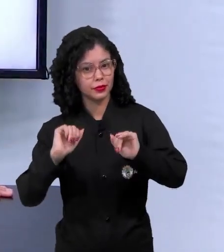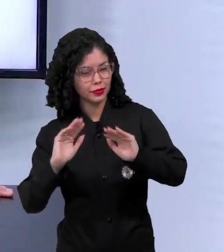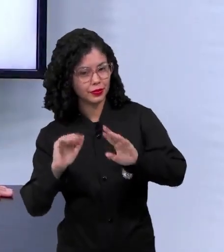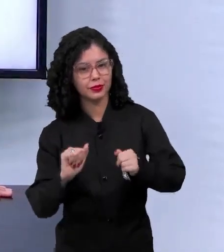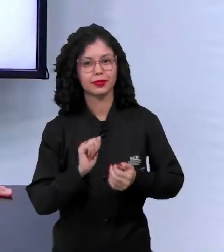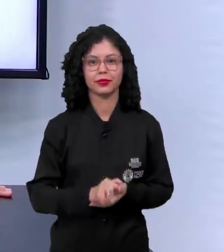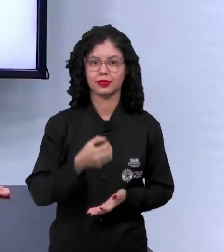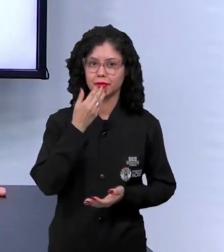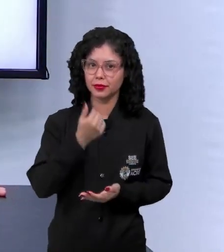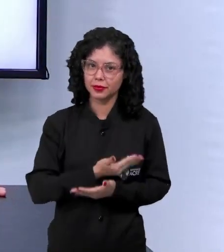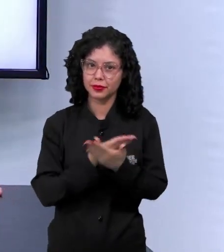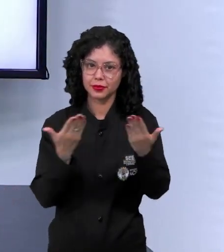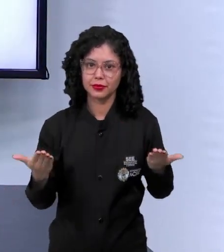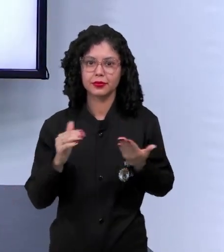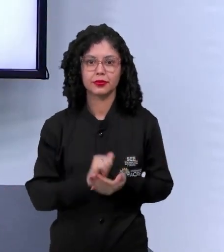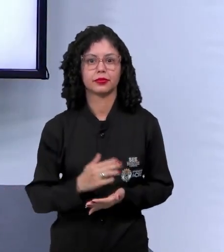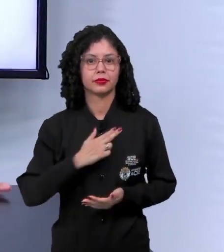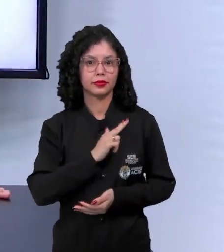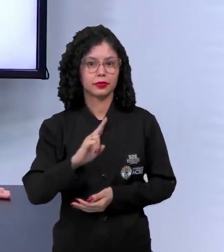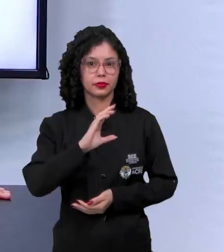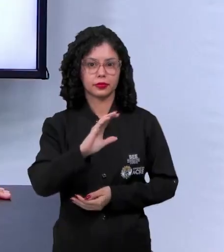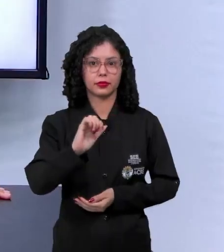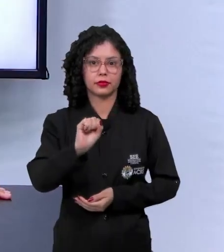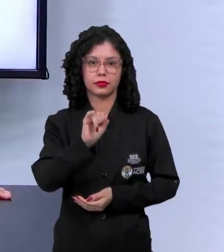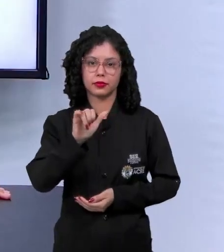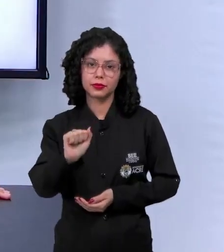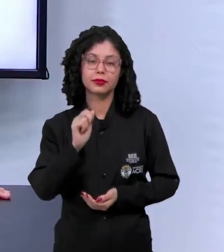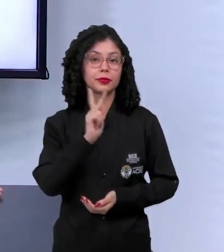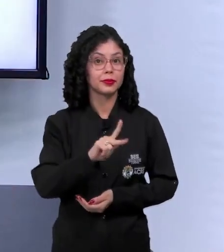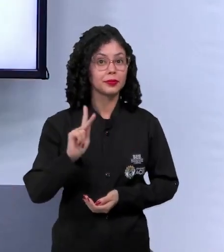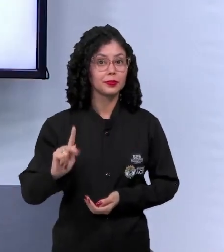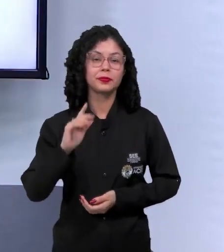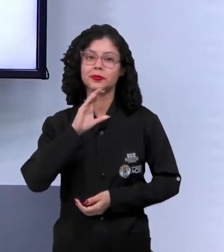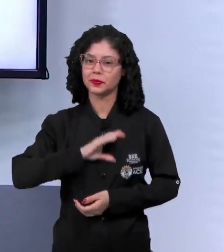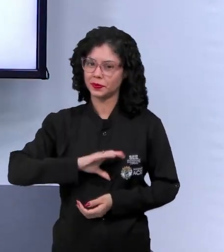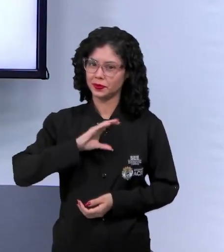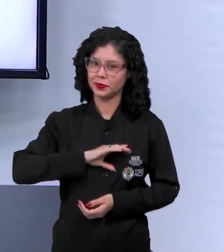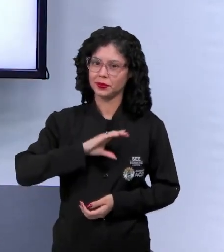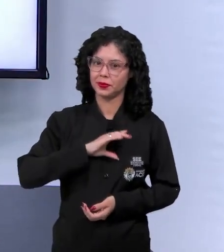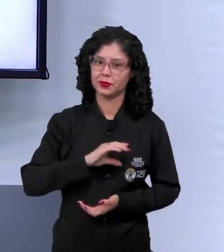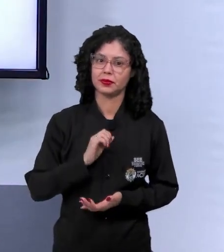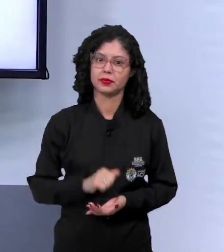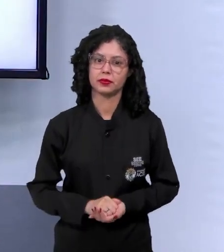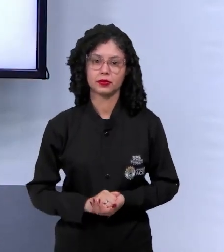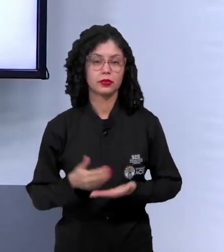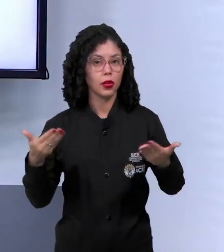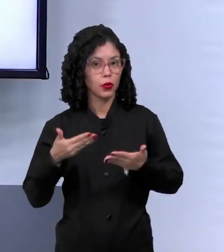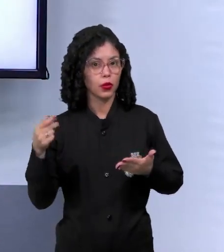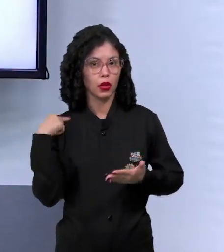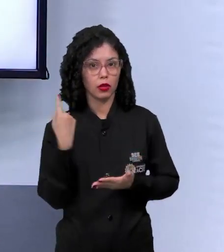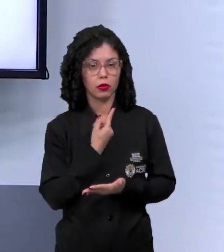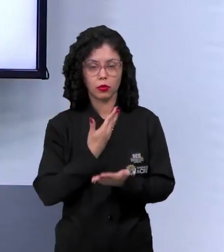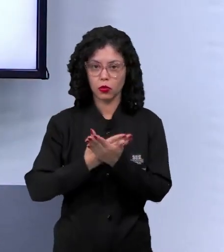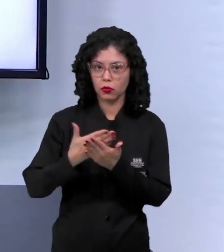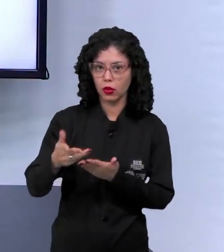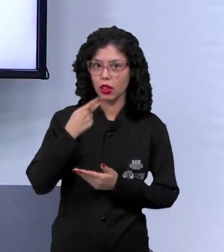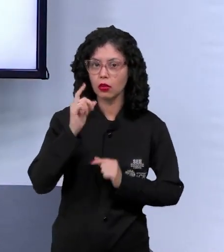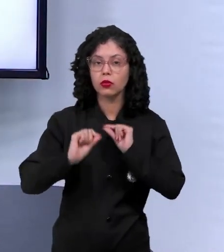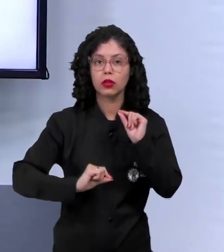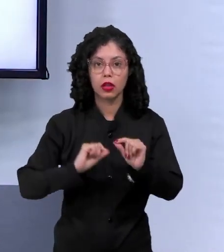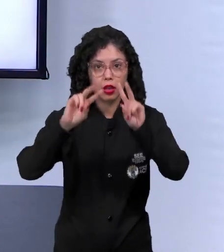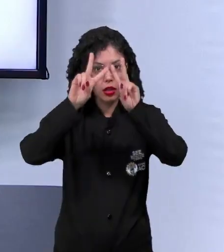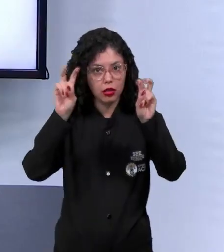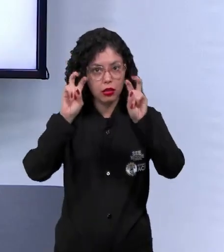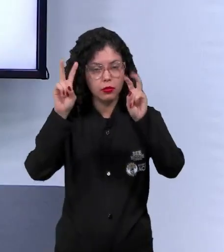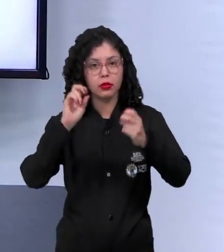Olá pessoal, tudo bem com vocês? Eu me chamo Cássia Lima, professora de língua portuguesa, e hoje nós vamos falar a respeito